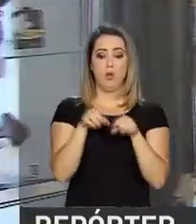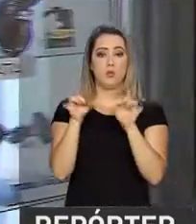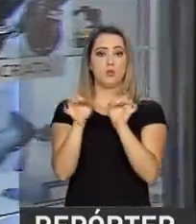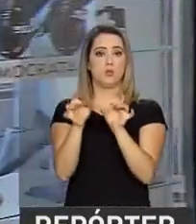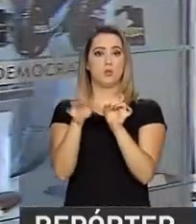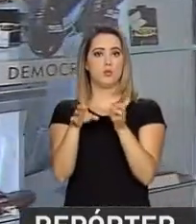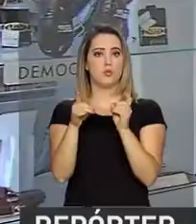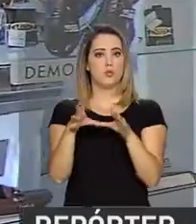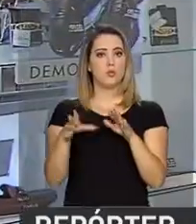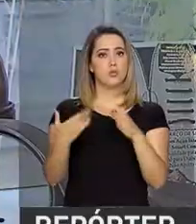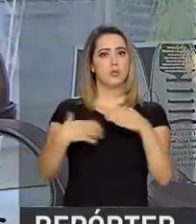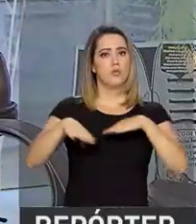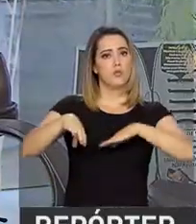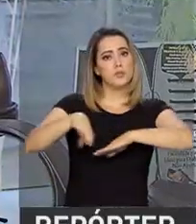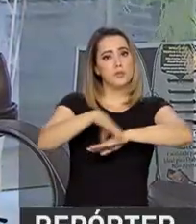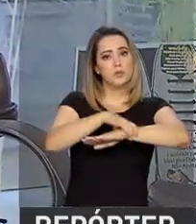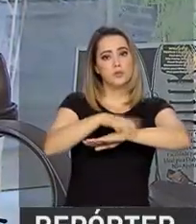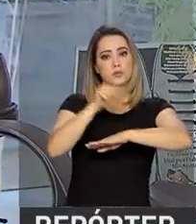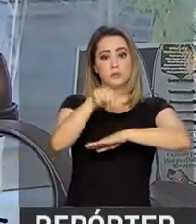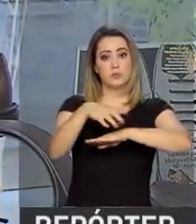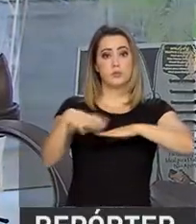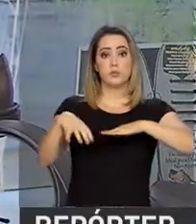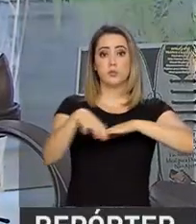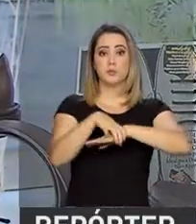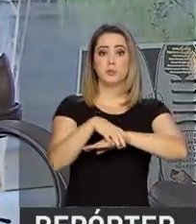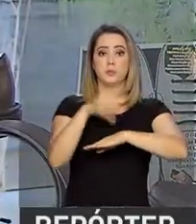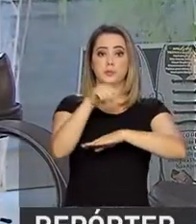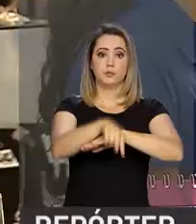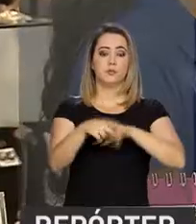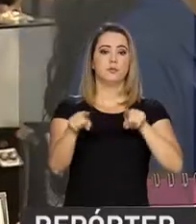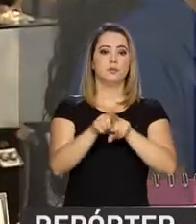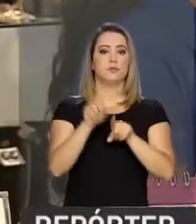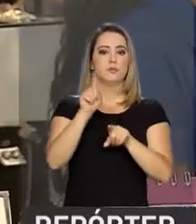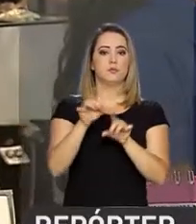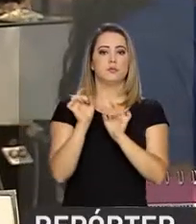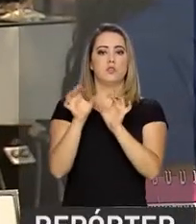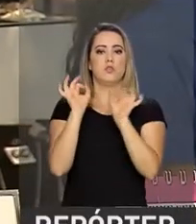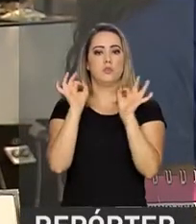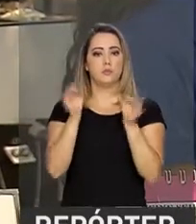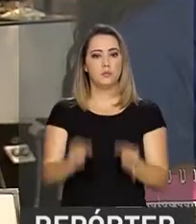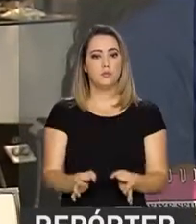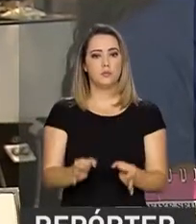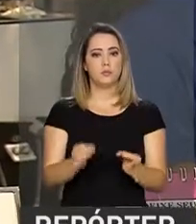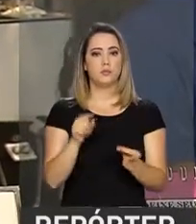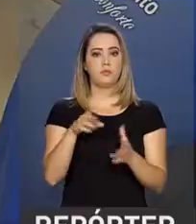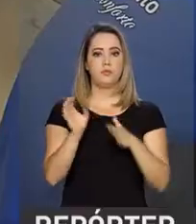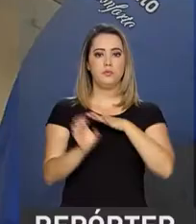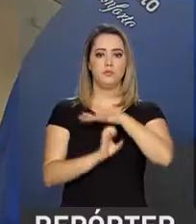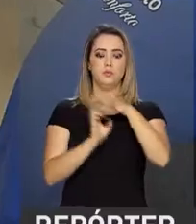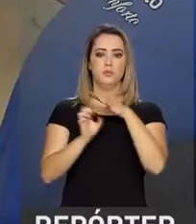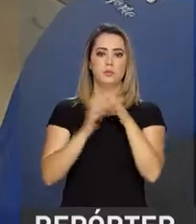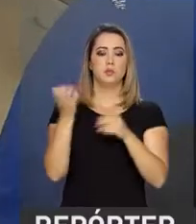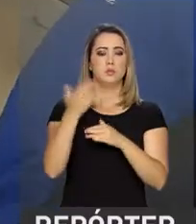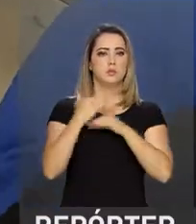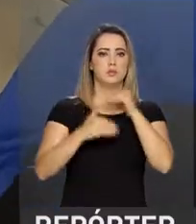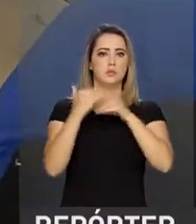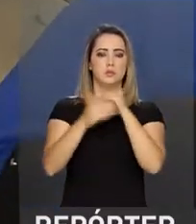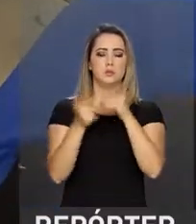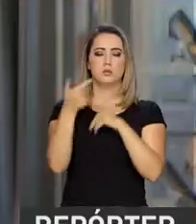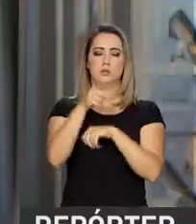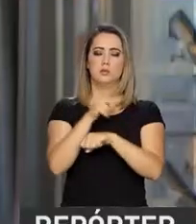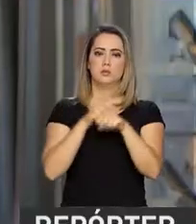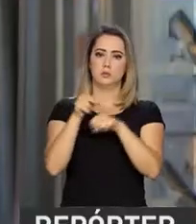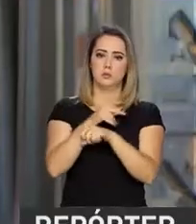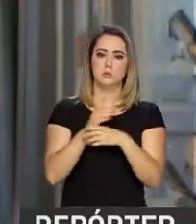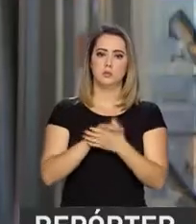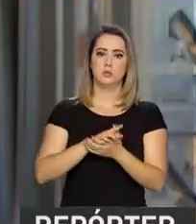conquistar outros países. Os calçados desta loja em Brasília têm venda garantida e a empresa espera que o mesmo ocorra lá fora.